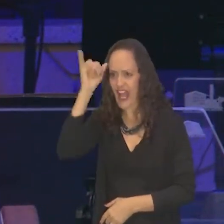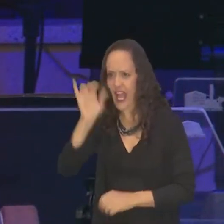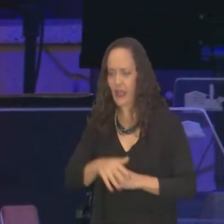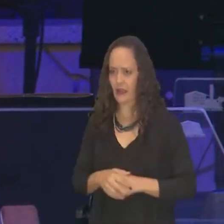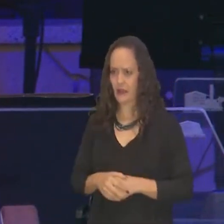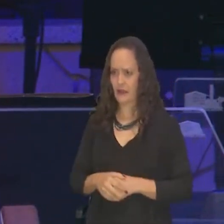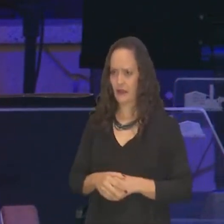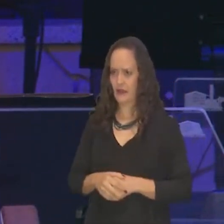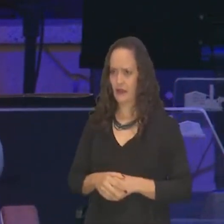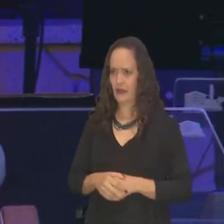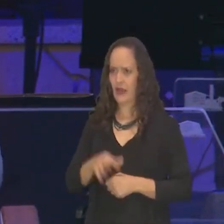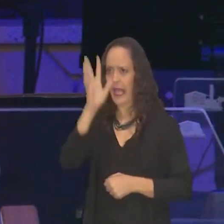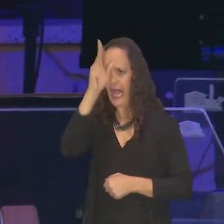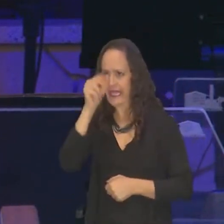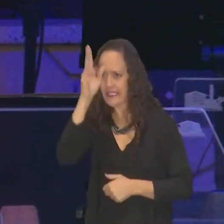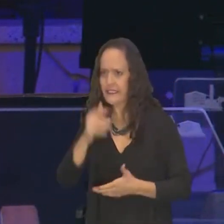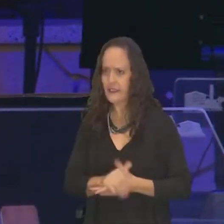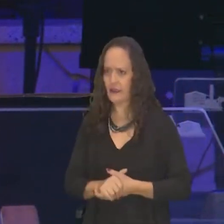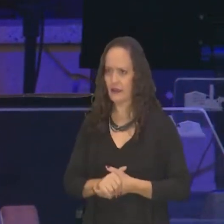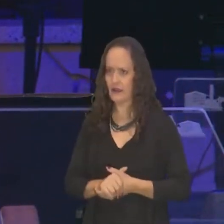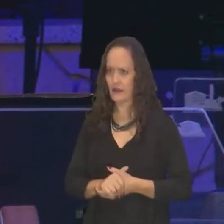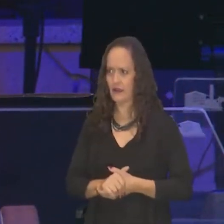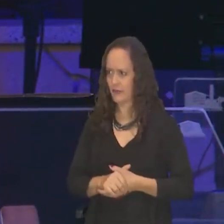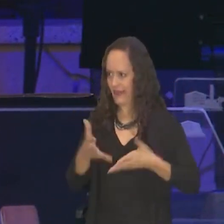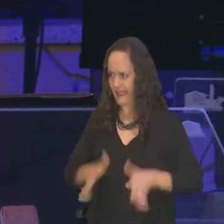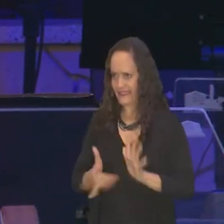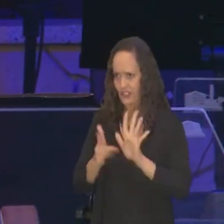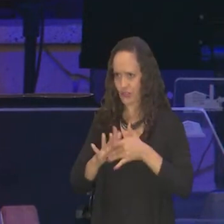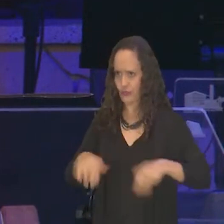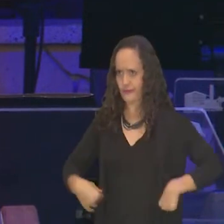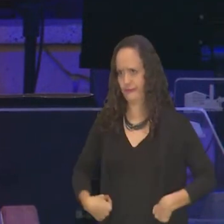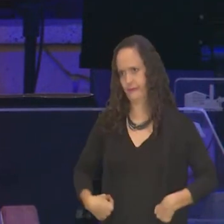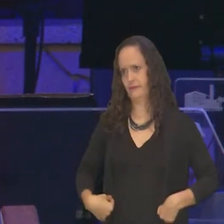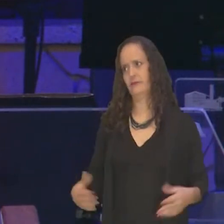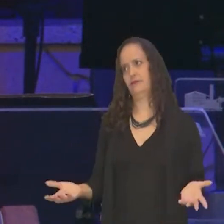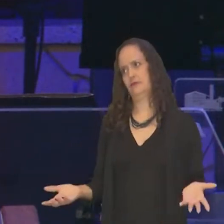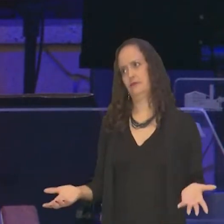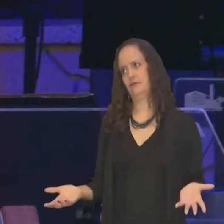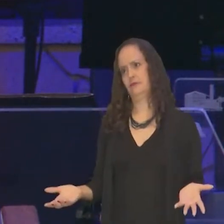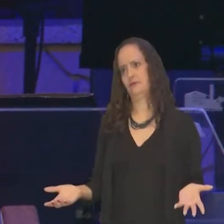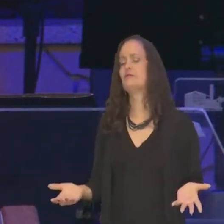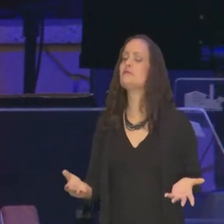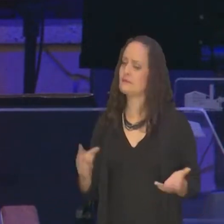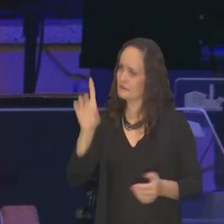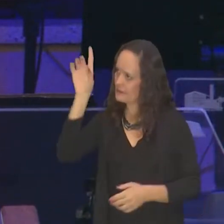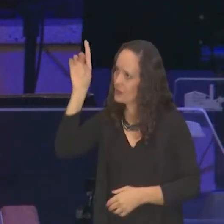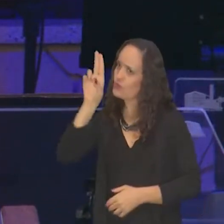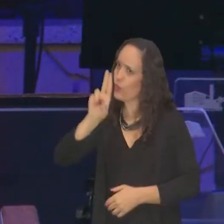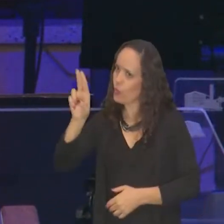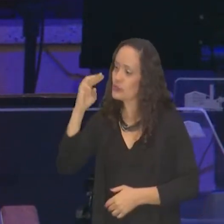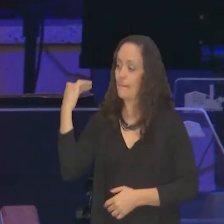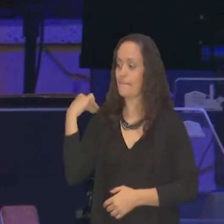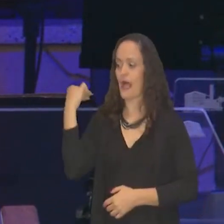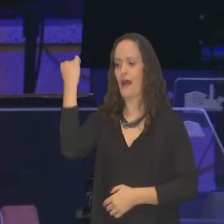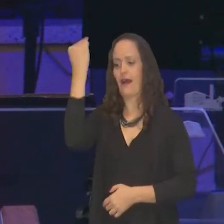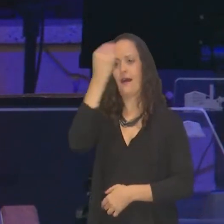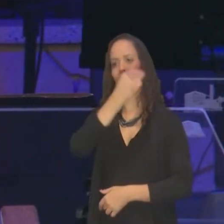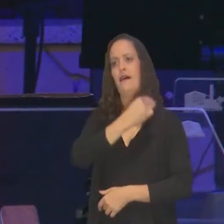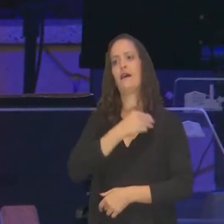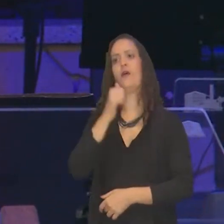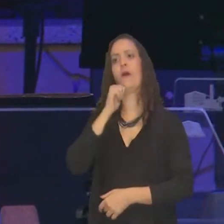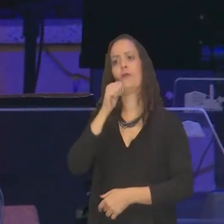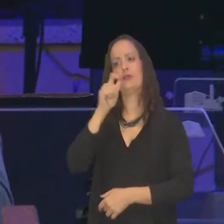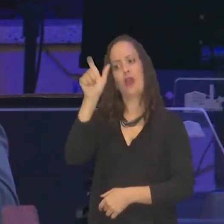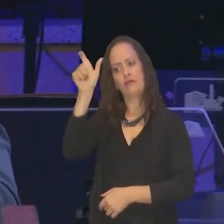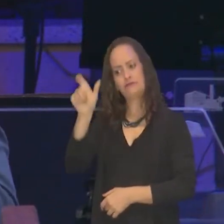uma égua ou qualquer outro animal para dar à luz a um filho. Não. Ele tinha que usar o ser humano.